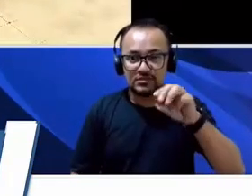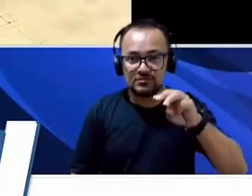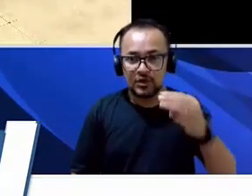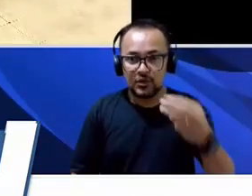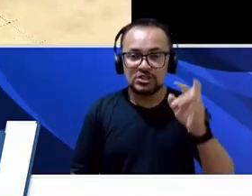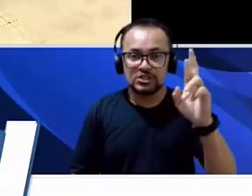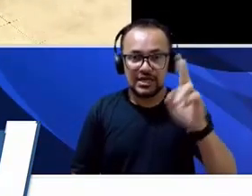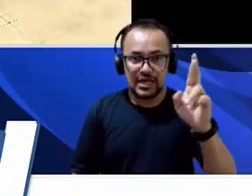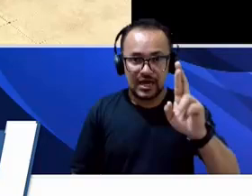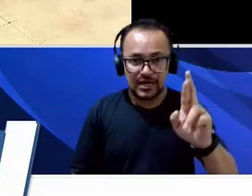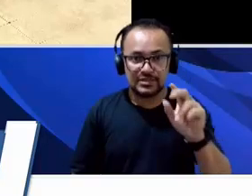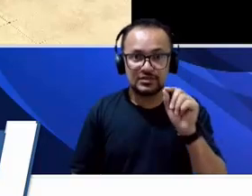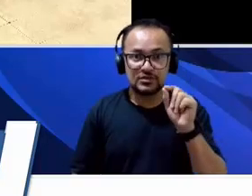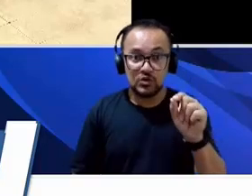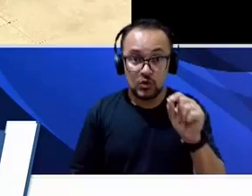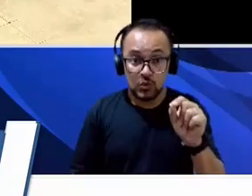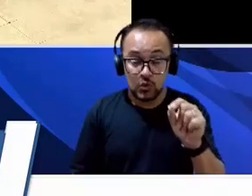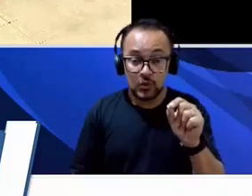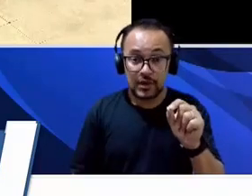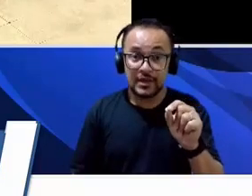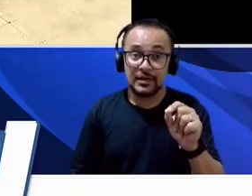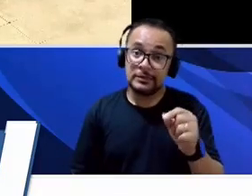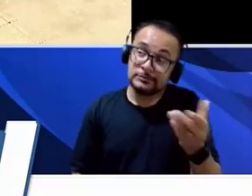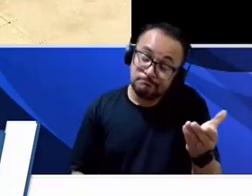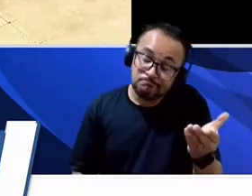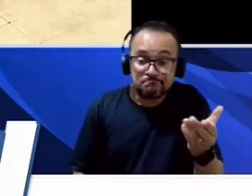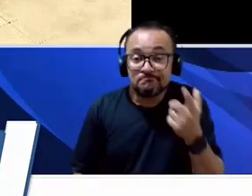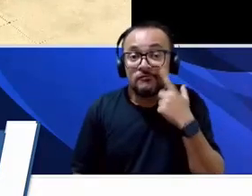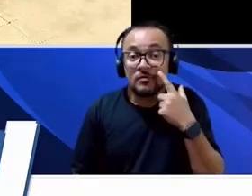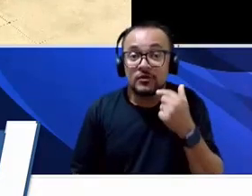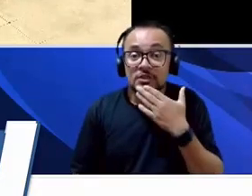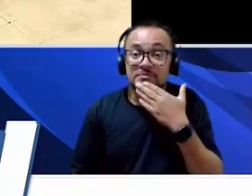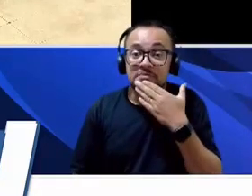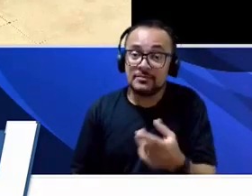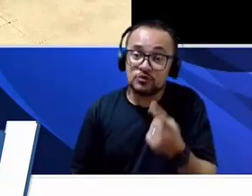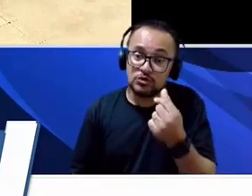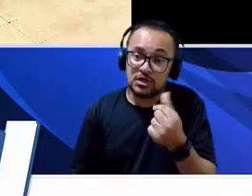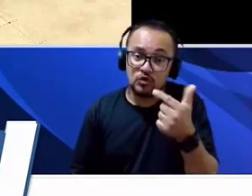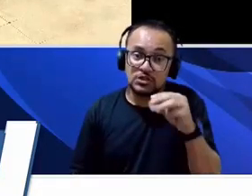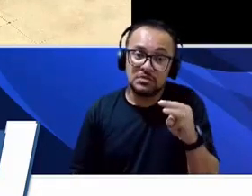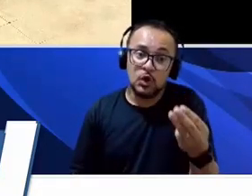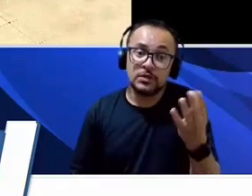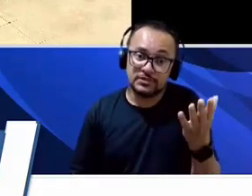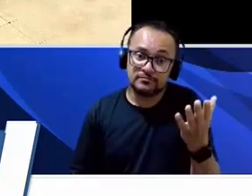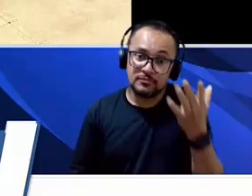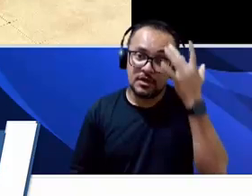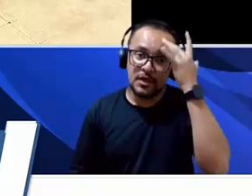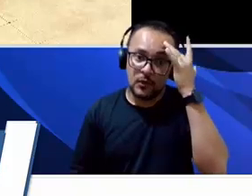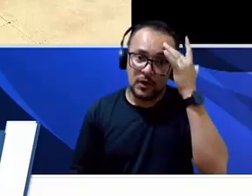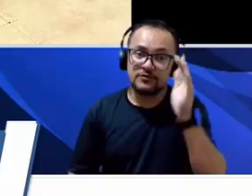modernizações ele não sei se ele vai investir né nós solicitamos e eu acredito que vai vir esses 2 milhões de